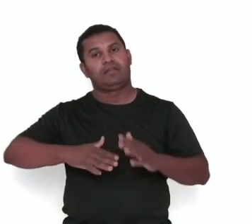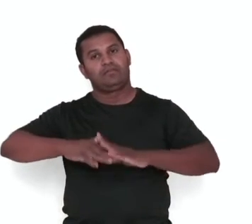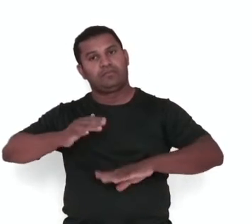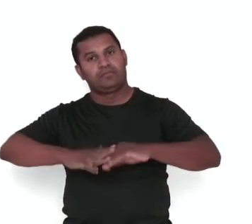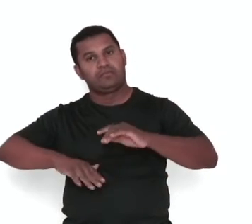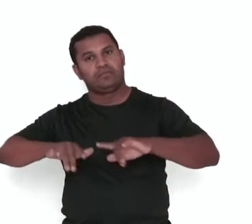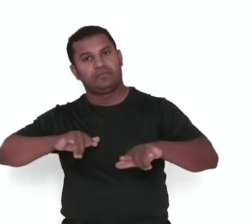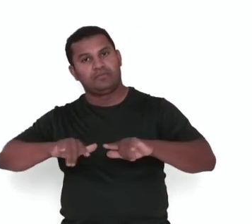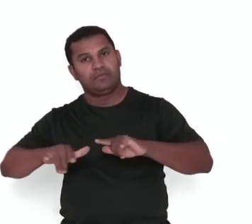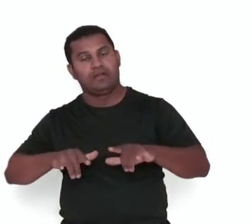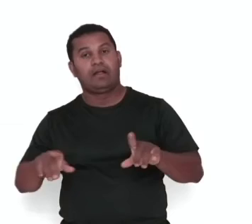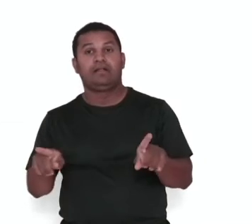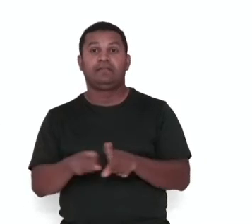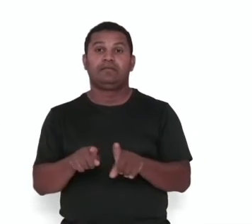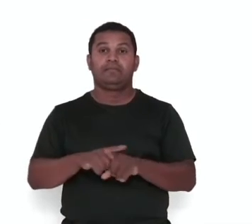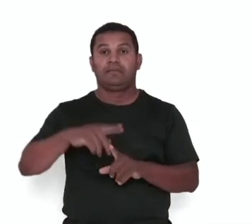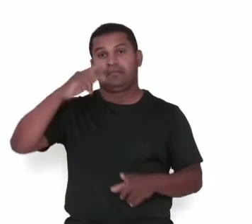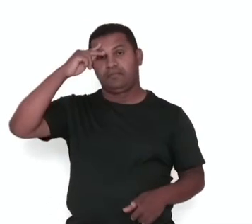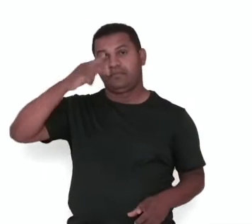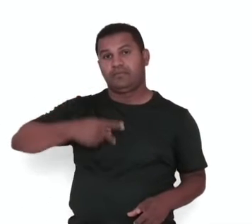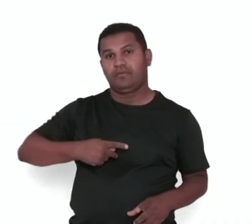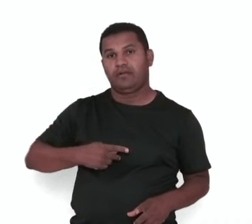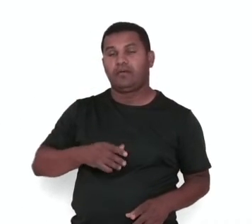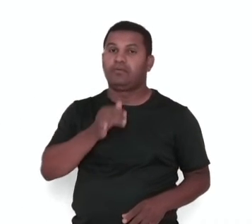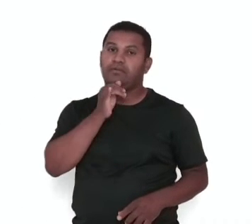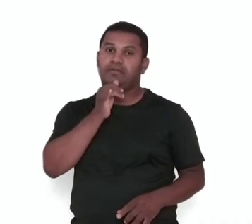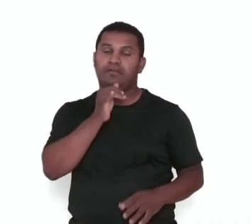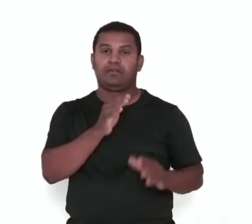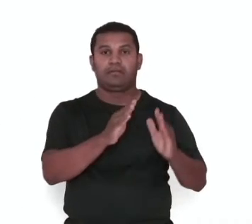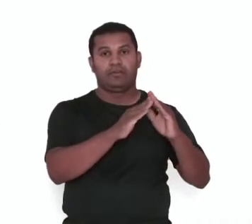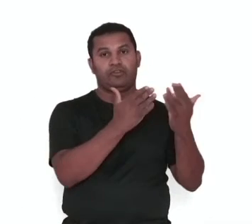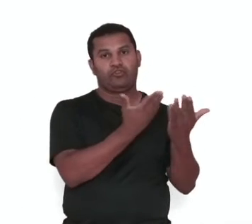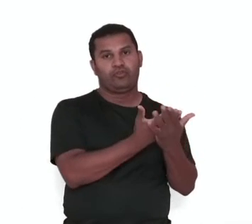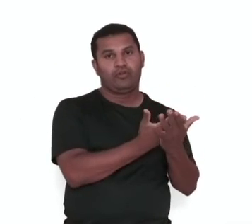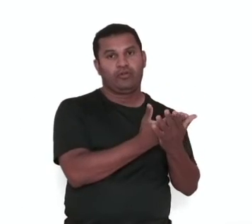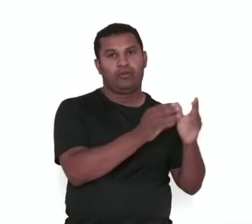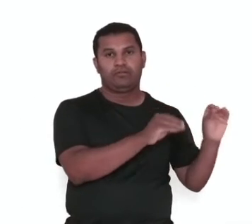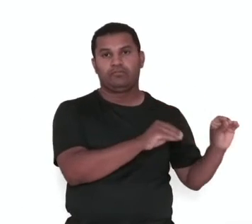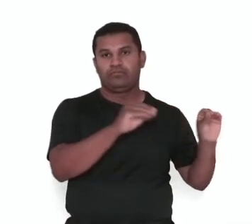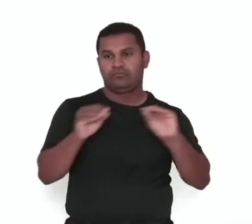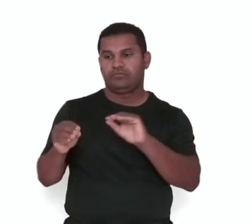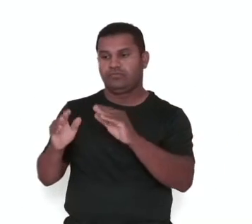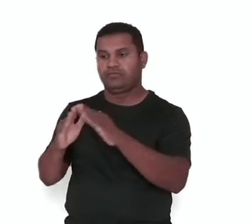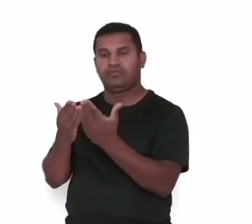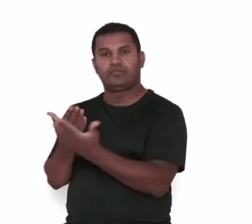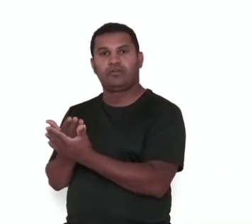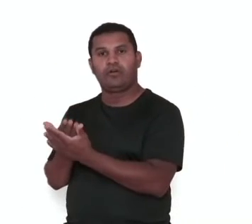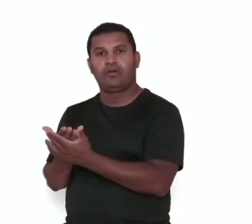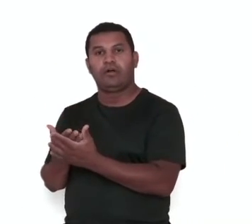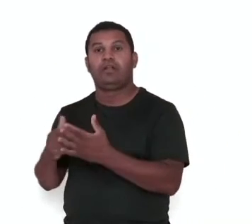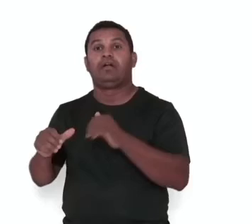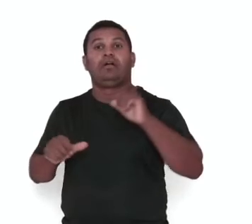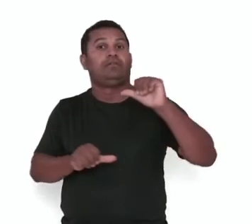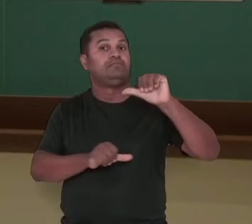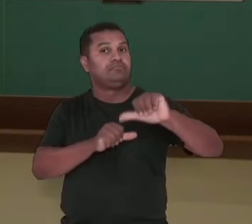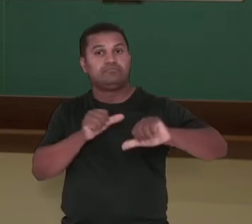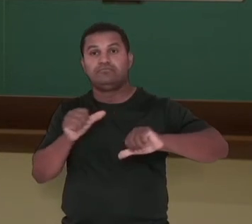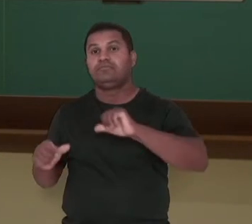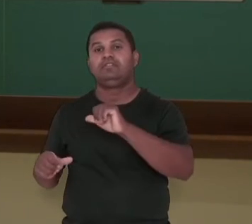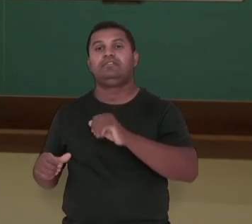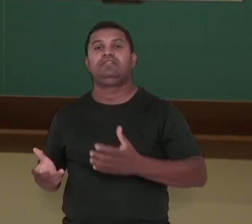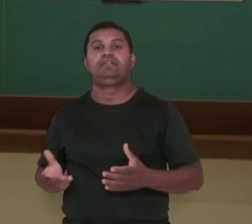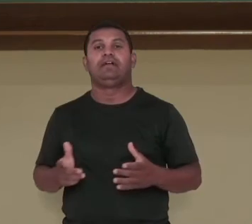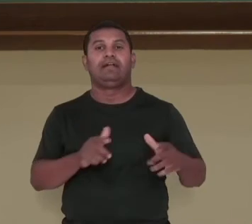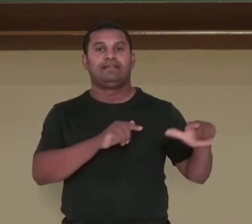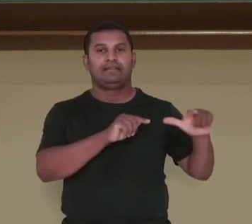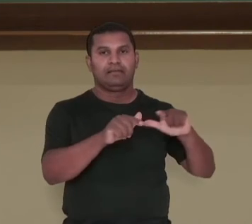para outra ou de uma escola para outra. Quais são as adaptações que você precisa fazer para familiarizar-se às mudanças?